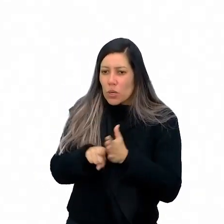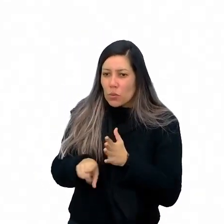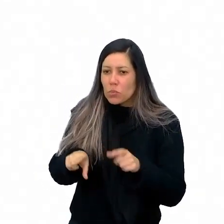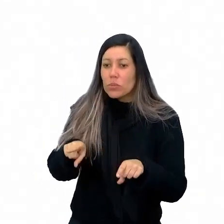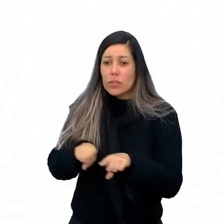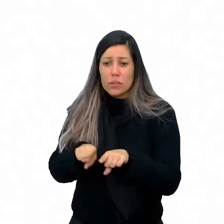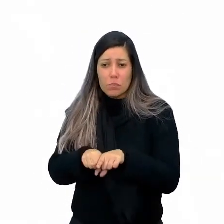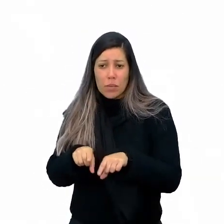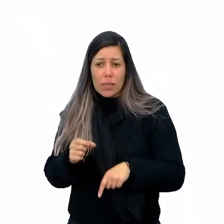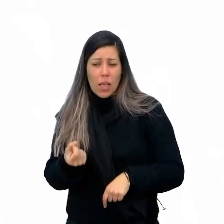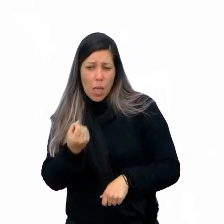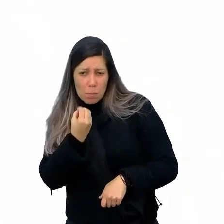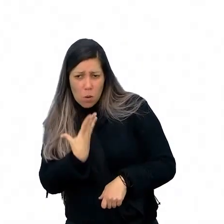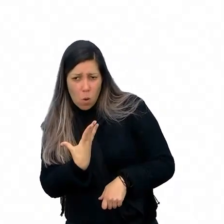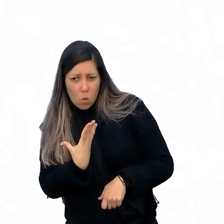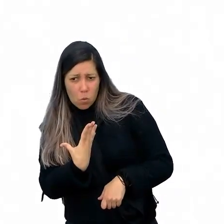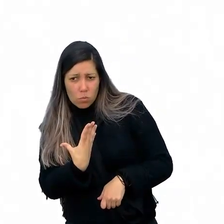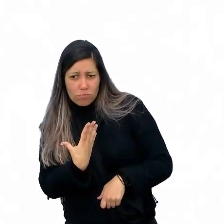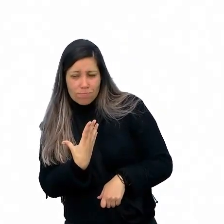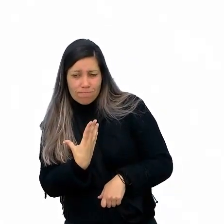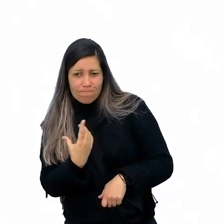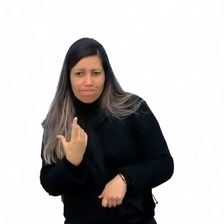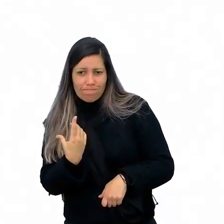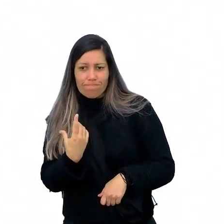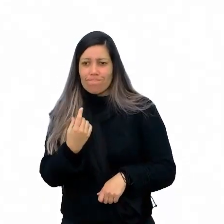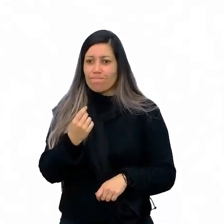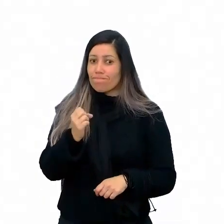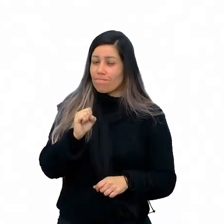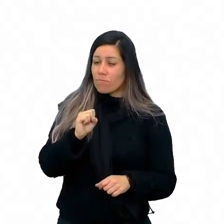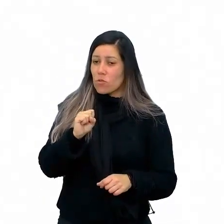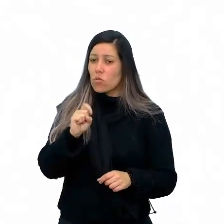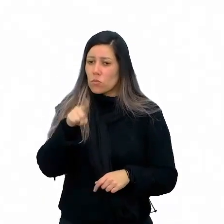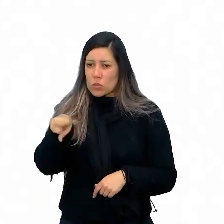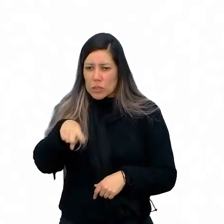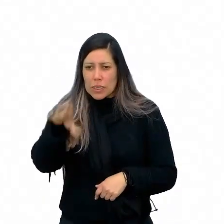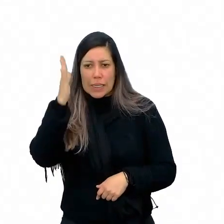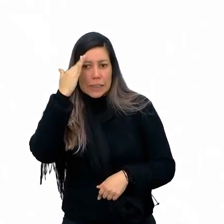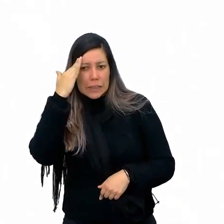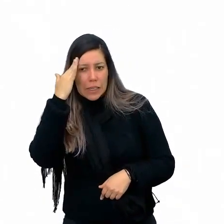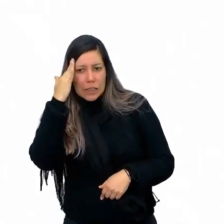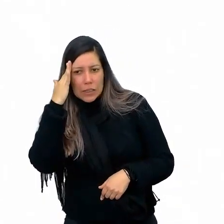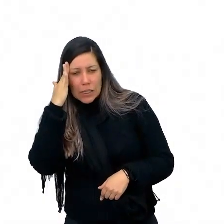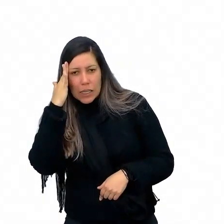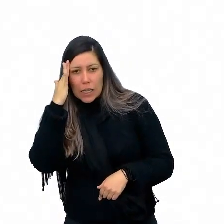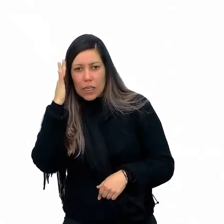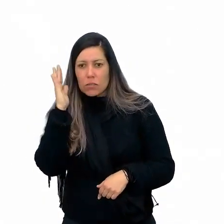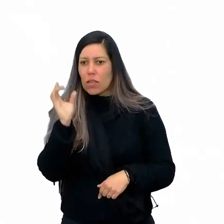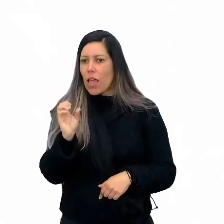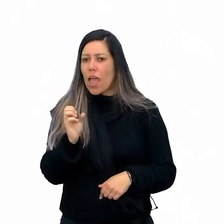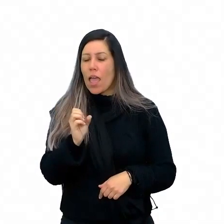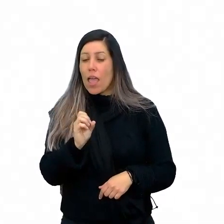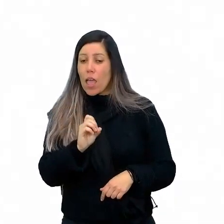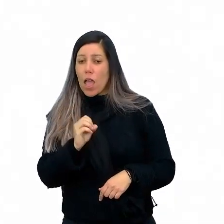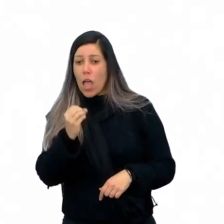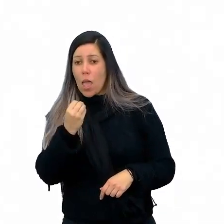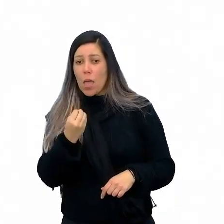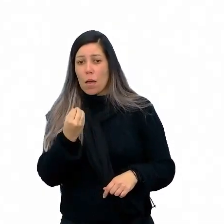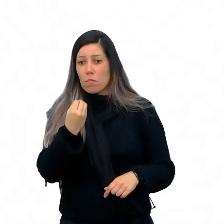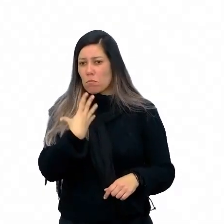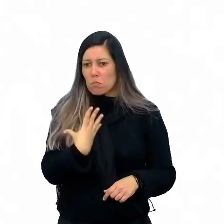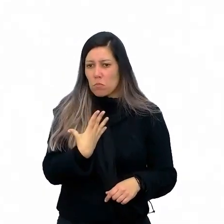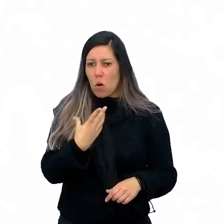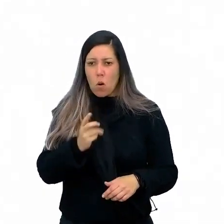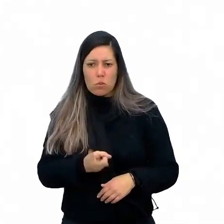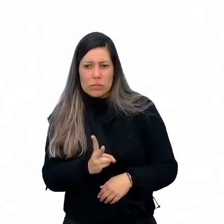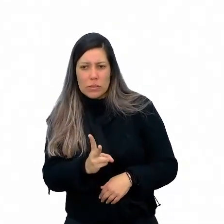matemática? Vocês estão entendendo como nada é só bom o tempo todo, como também nada é só ruim o